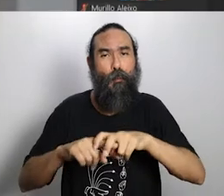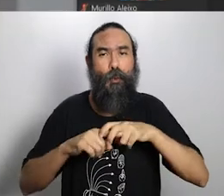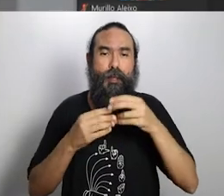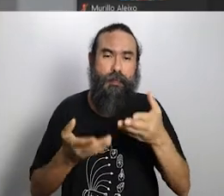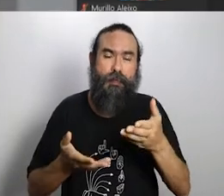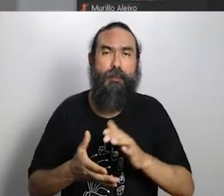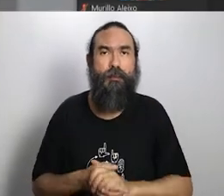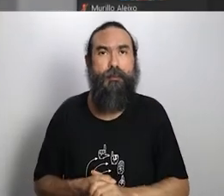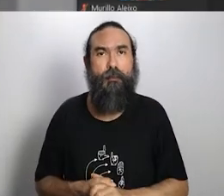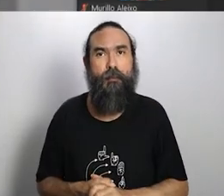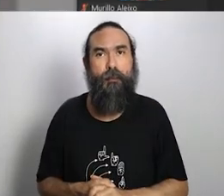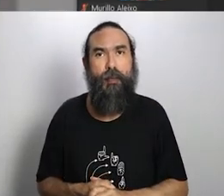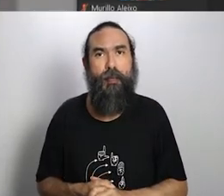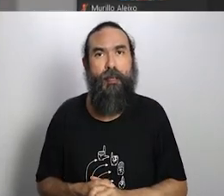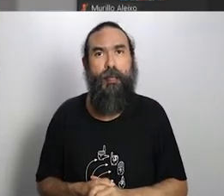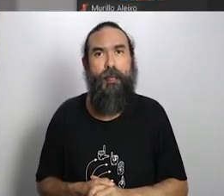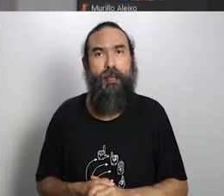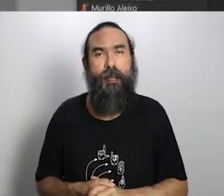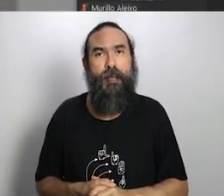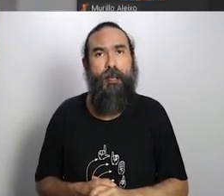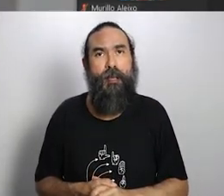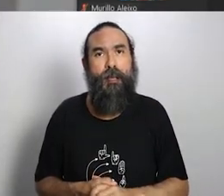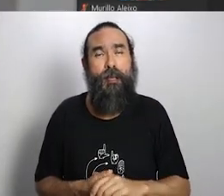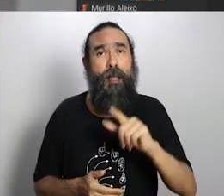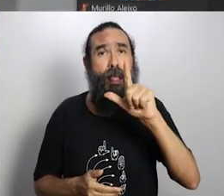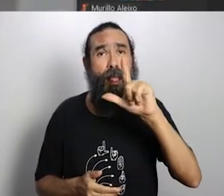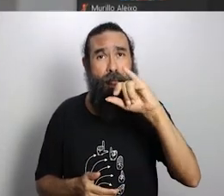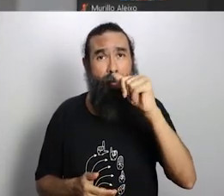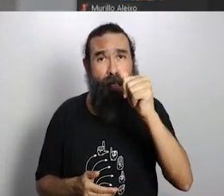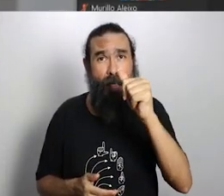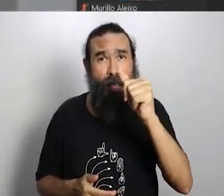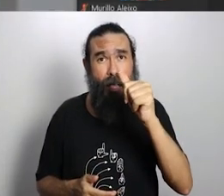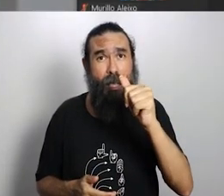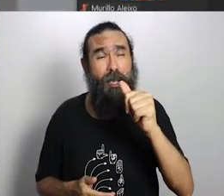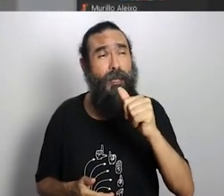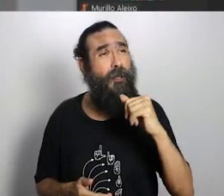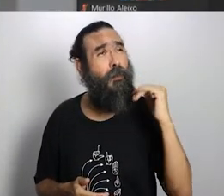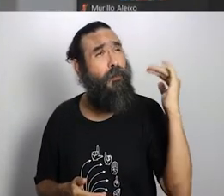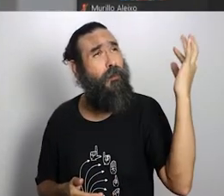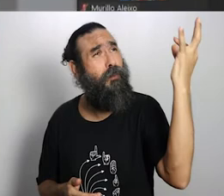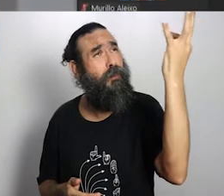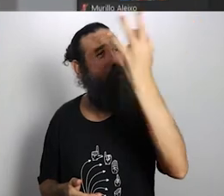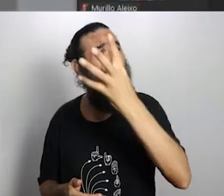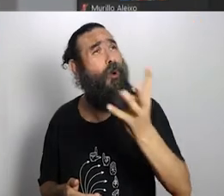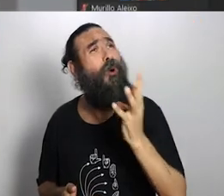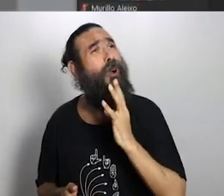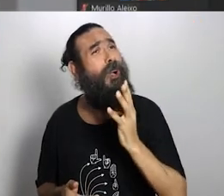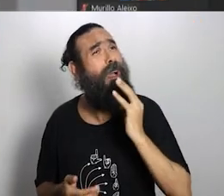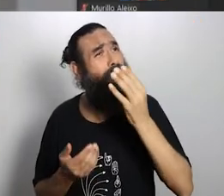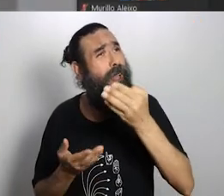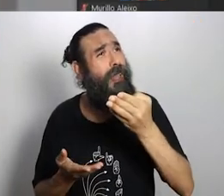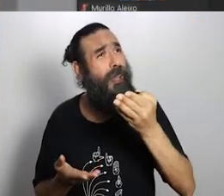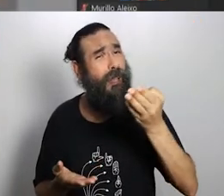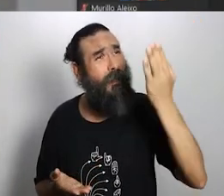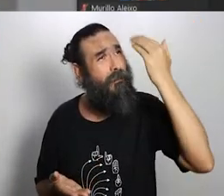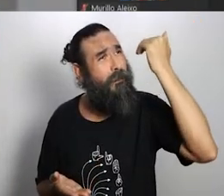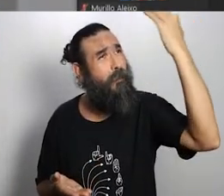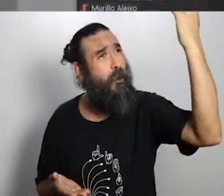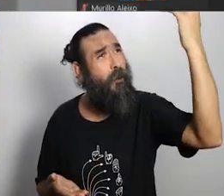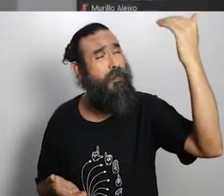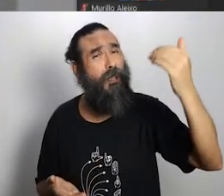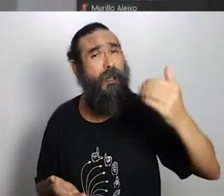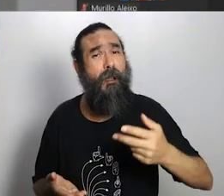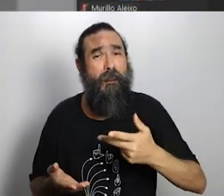Itamaracá, só porque falou que atrasava o cachê, alguém quis. Isso faz um tempo, a